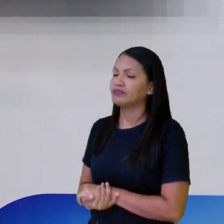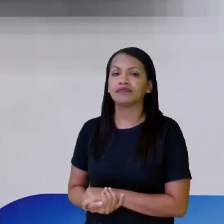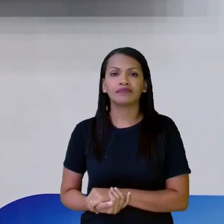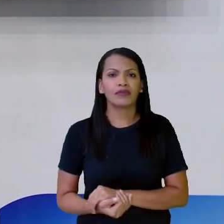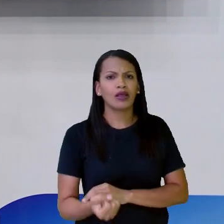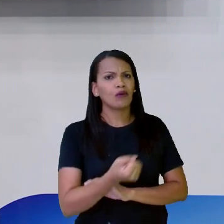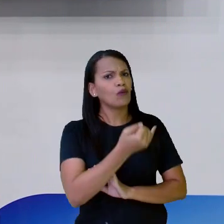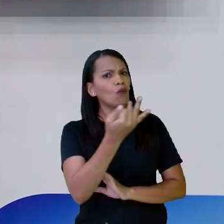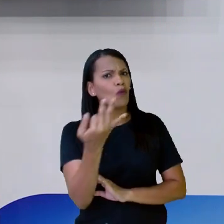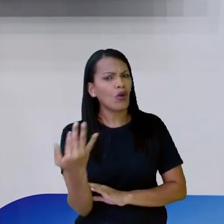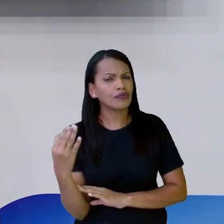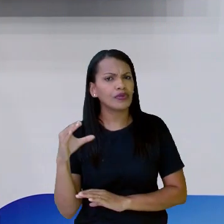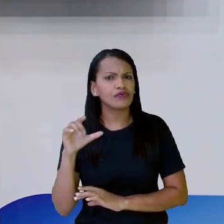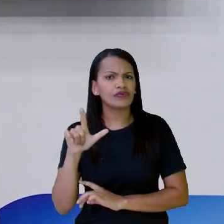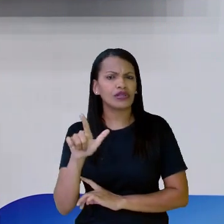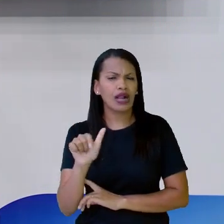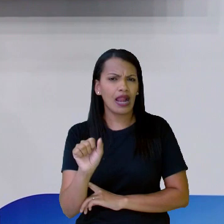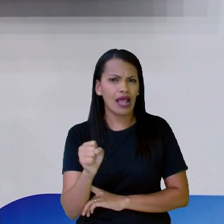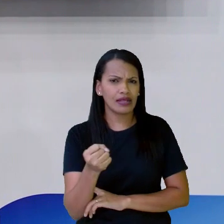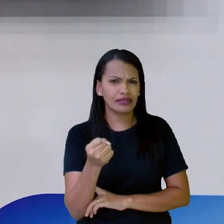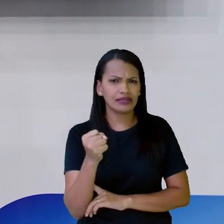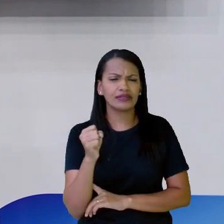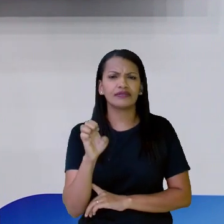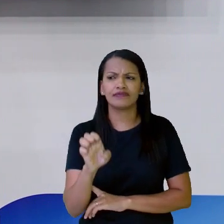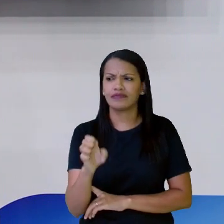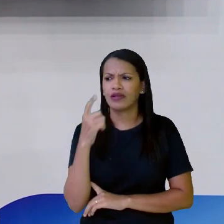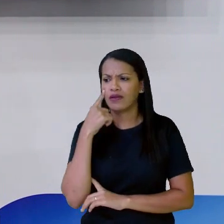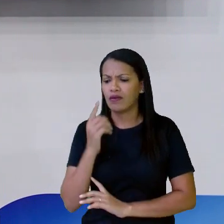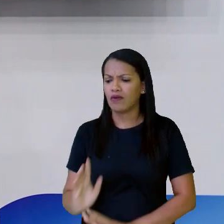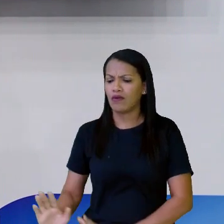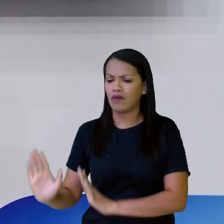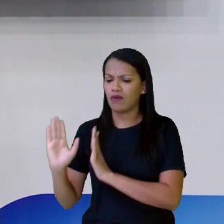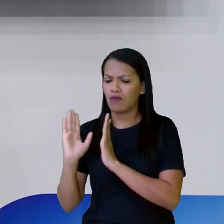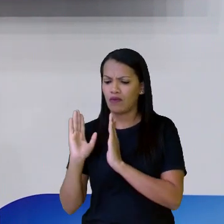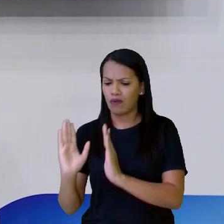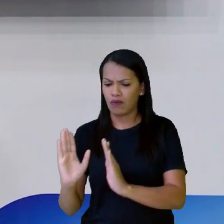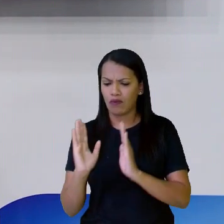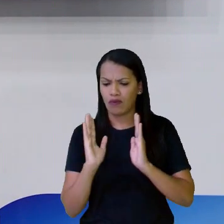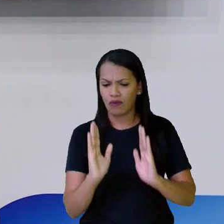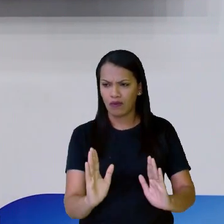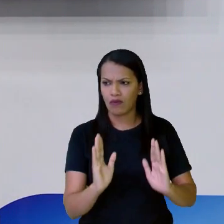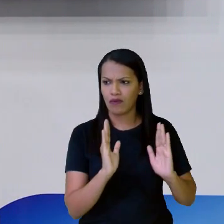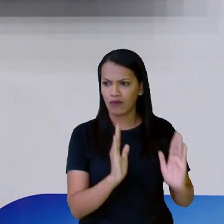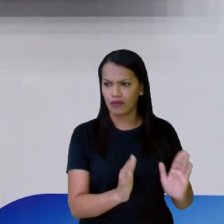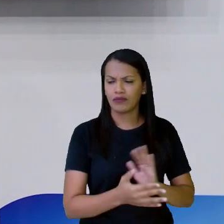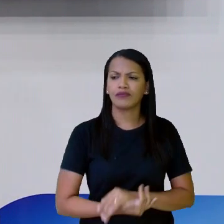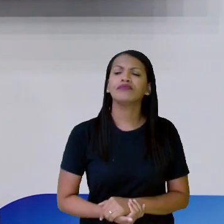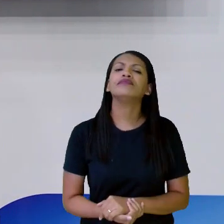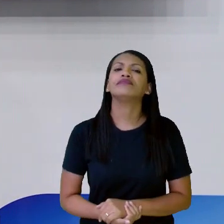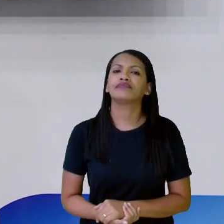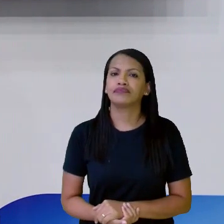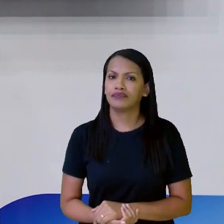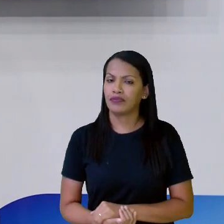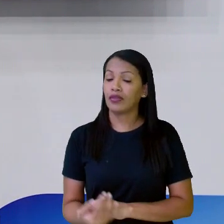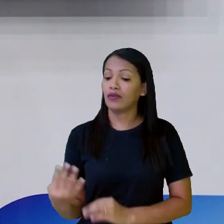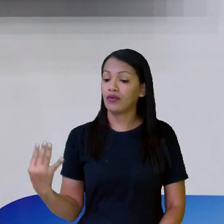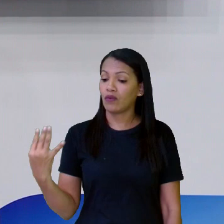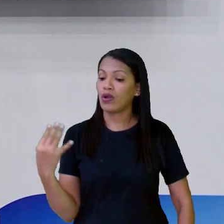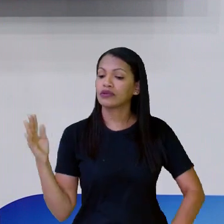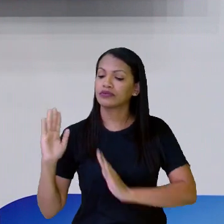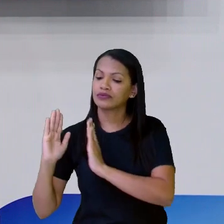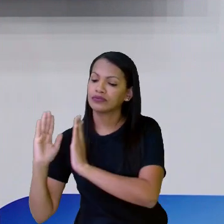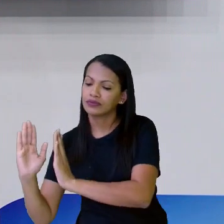Quantas classes eu tenho aí, minha gente? Ordem, eu sei que tem 1, 2, 3,